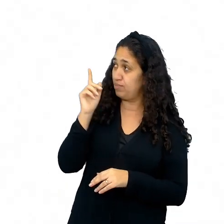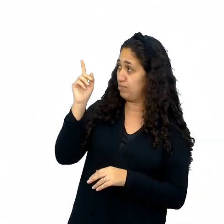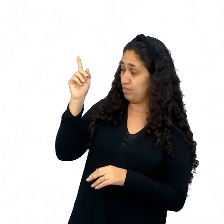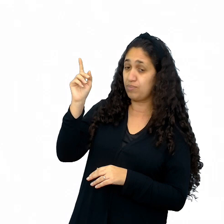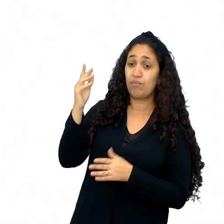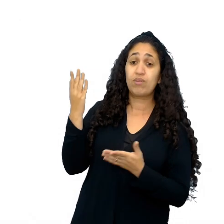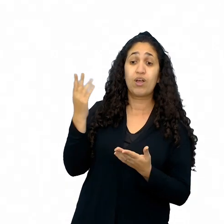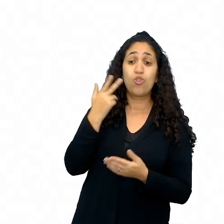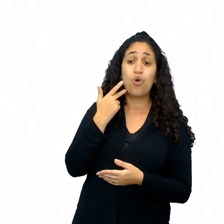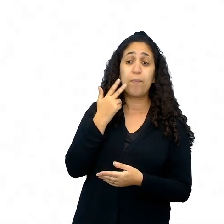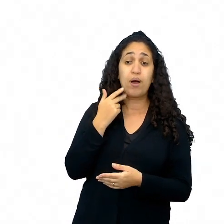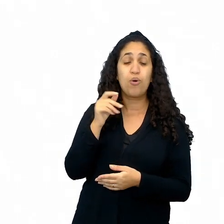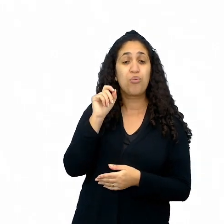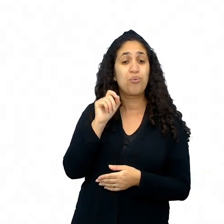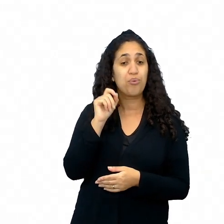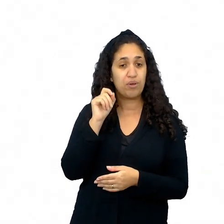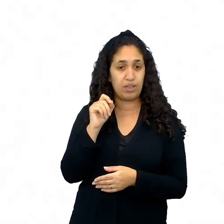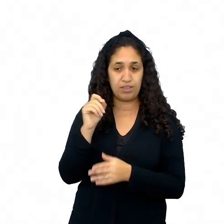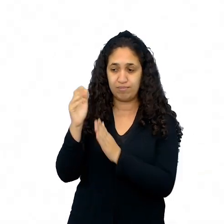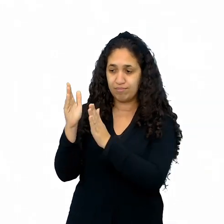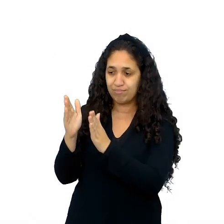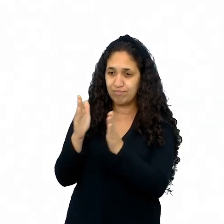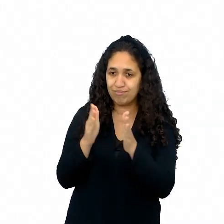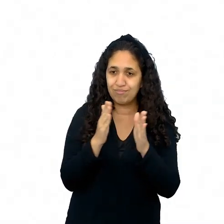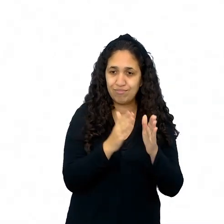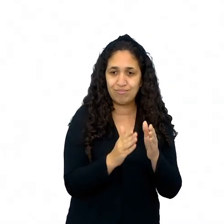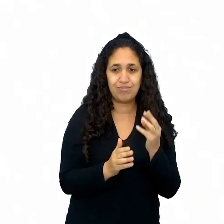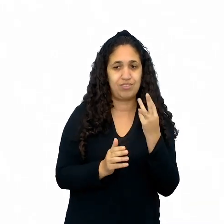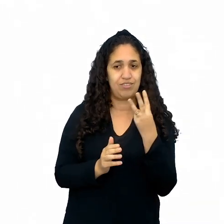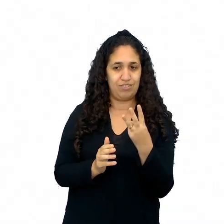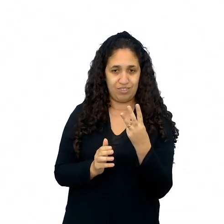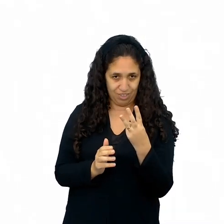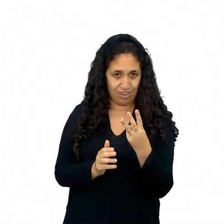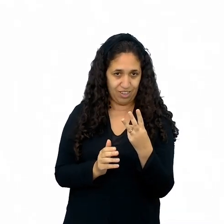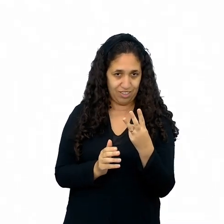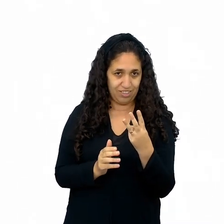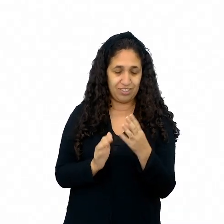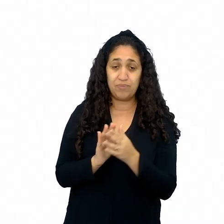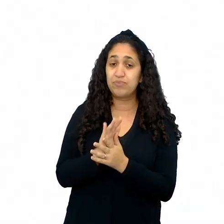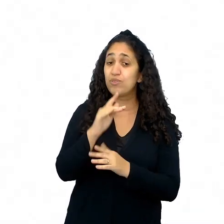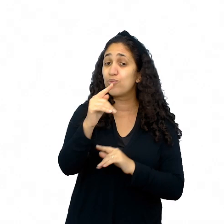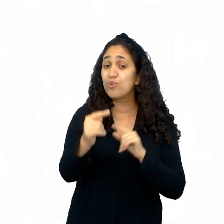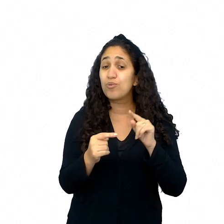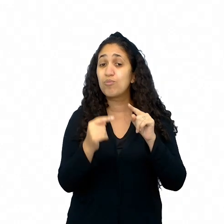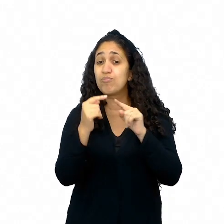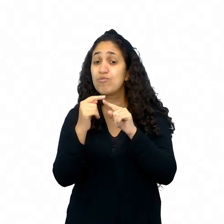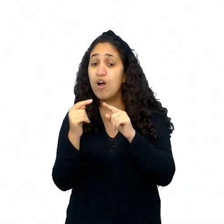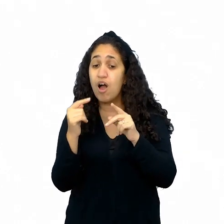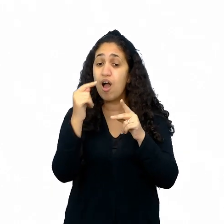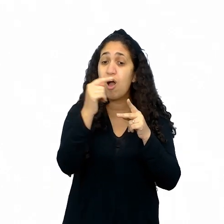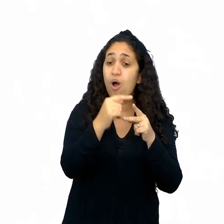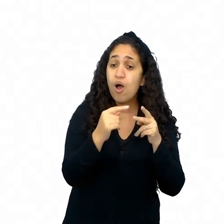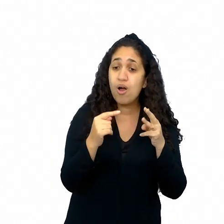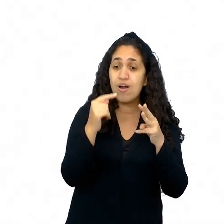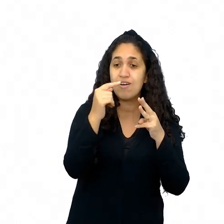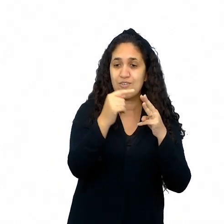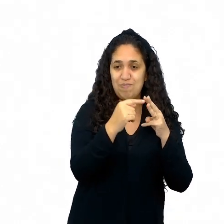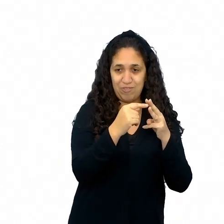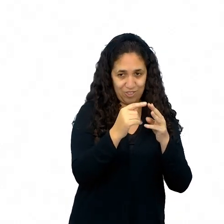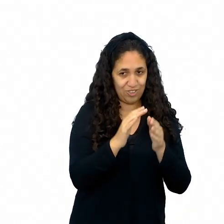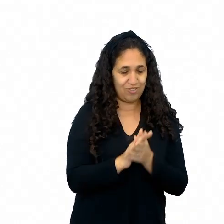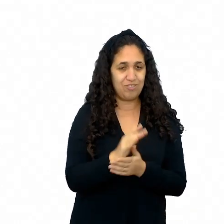organizarmos a nossa conversa em 3 momentos distintos, para tanto um objetivo para cada um desses momentos.